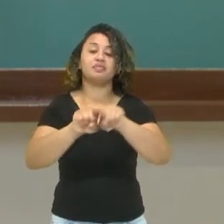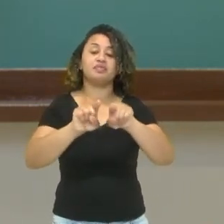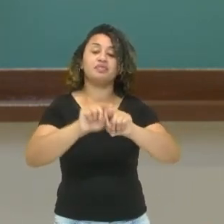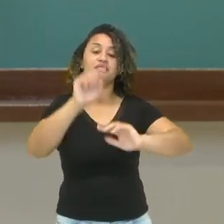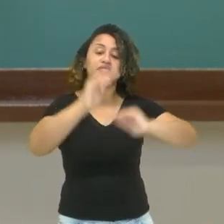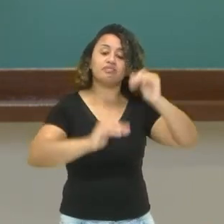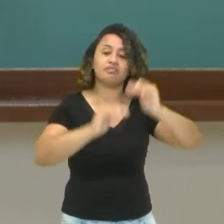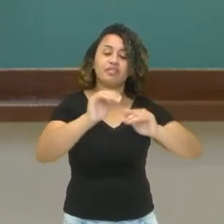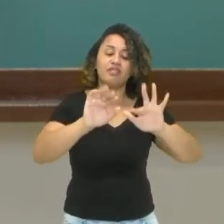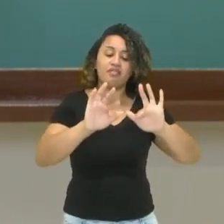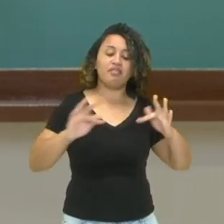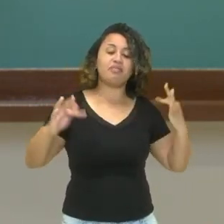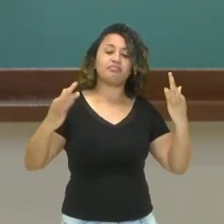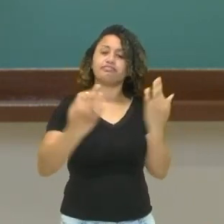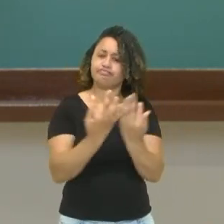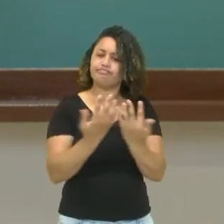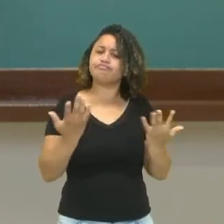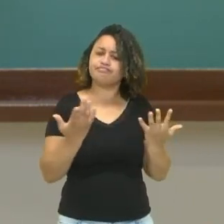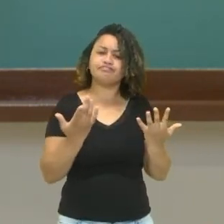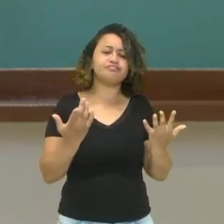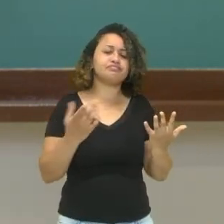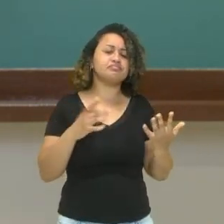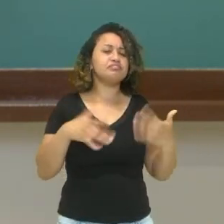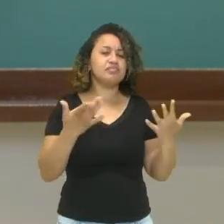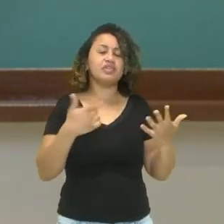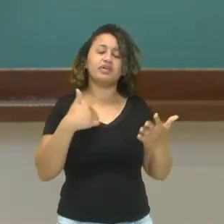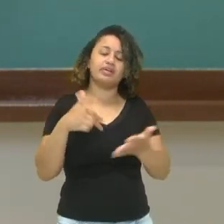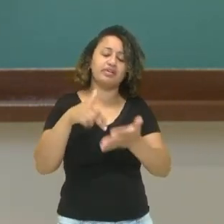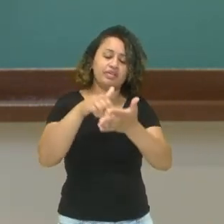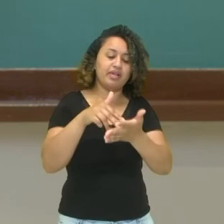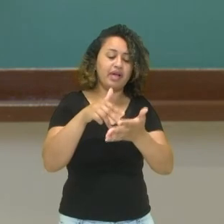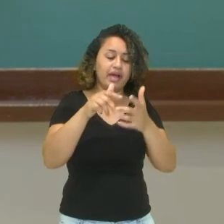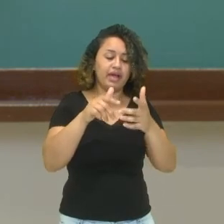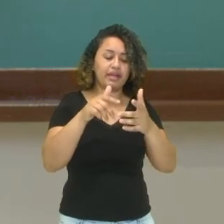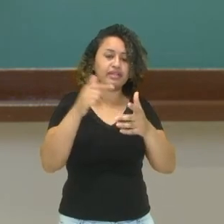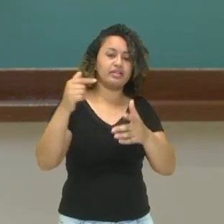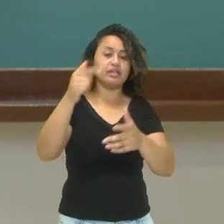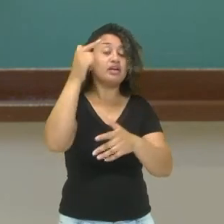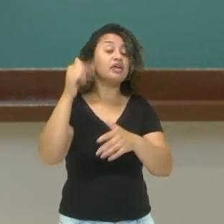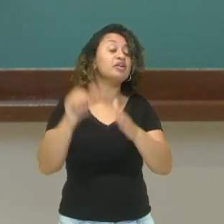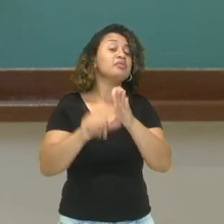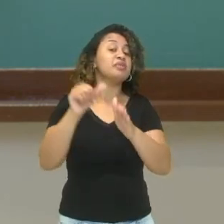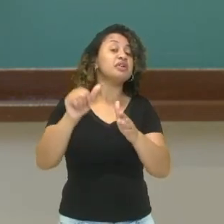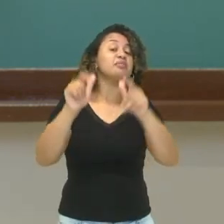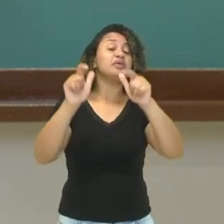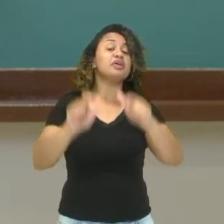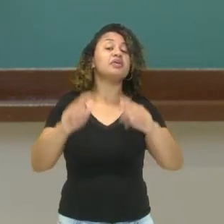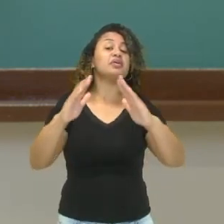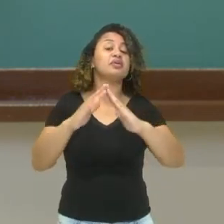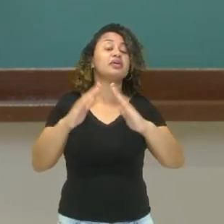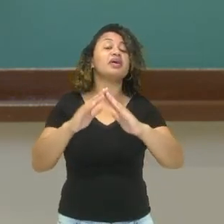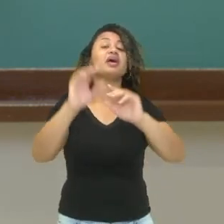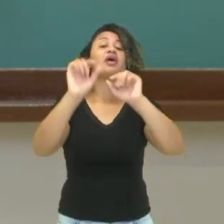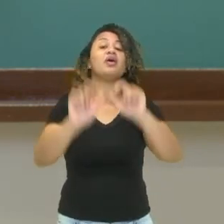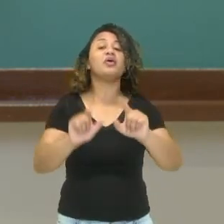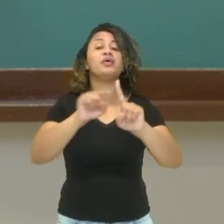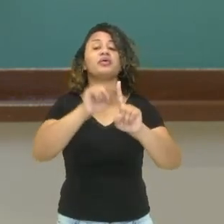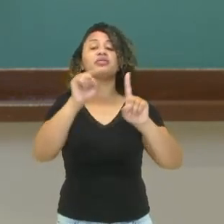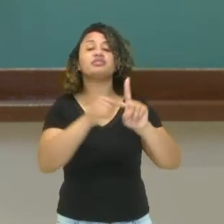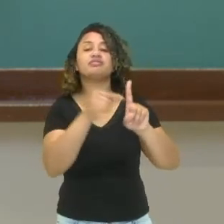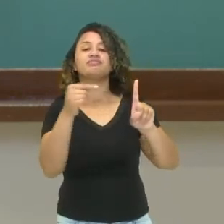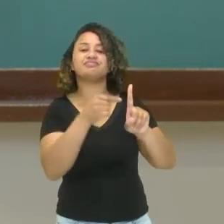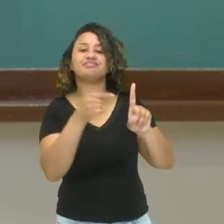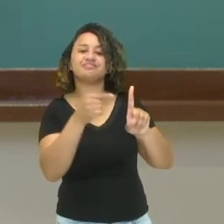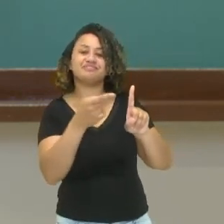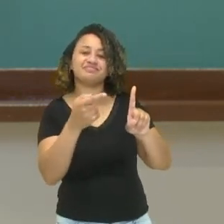atividades familiares. Quando falamos de lugares sagrados, inclusive o primeiro lugar sagrado que habitamos foi o útero, o ventre de